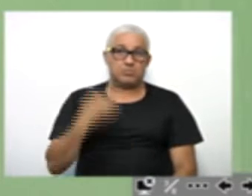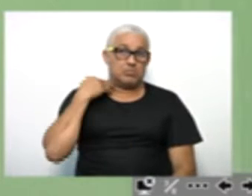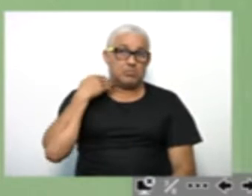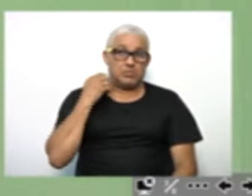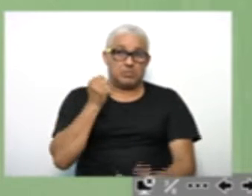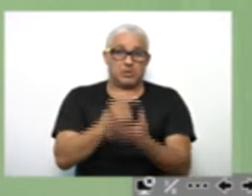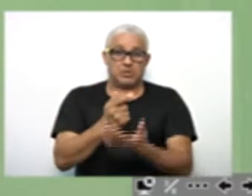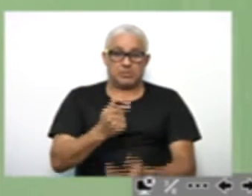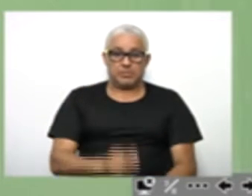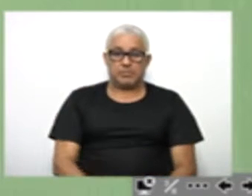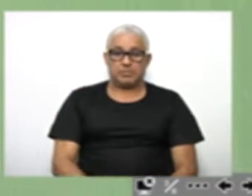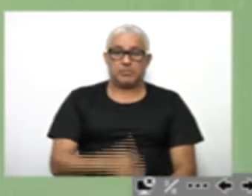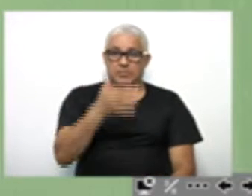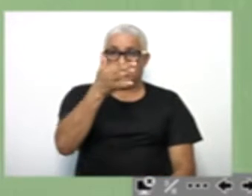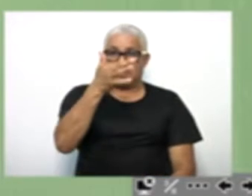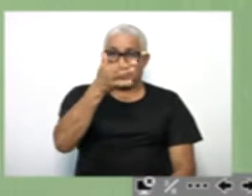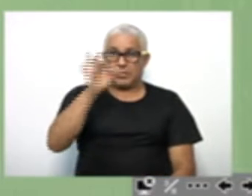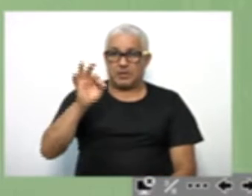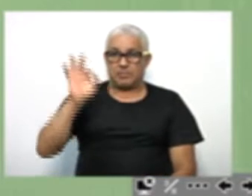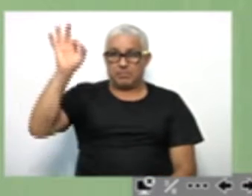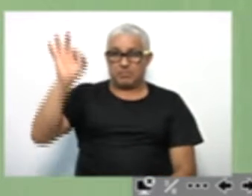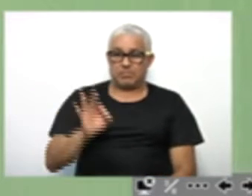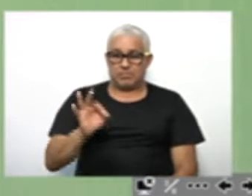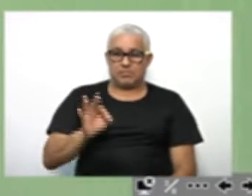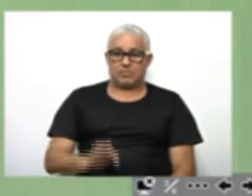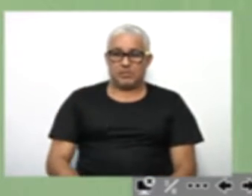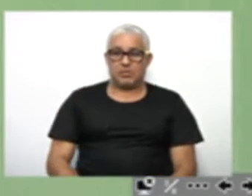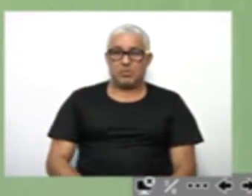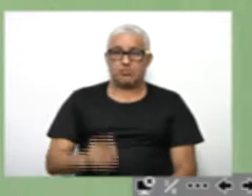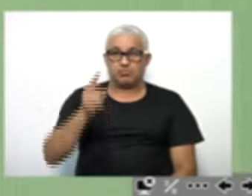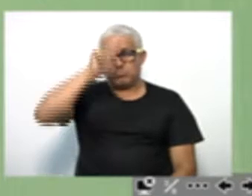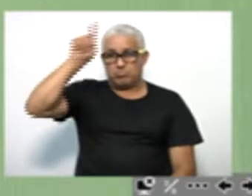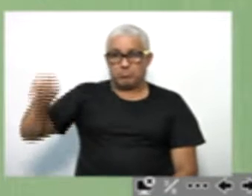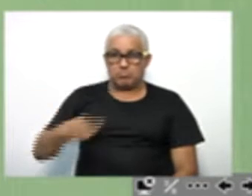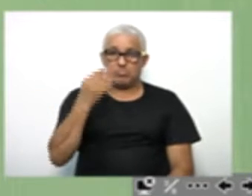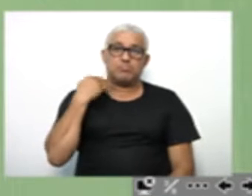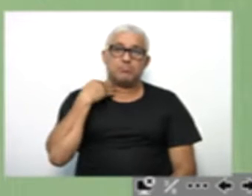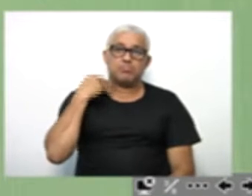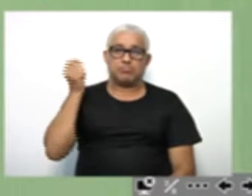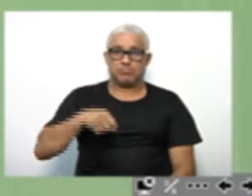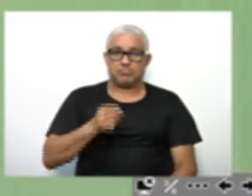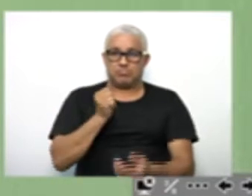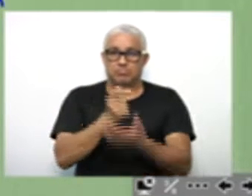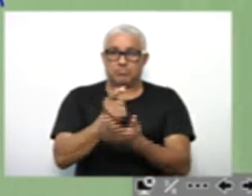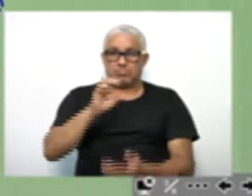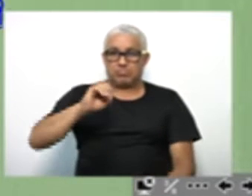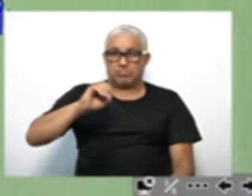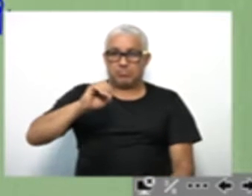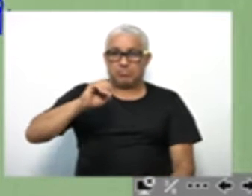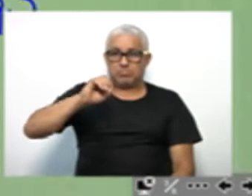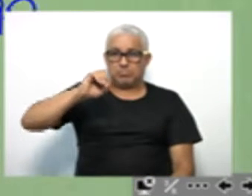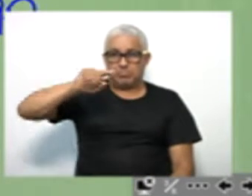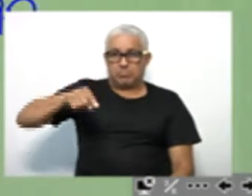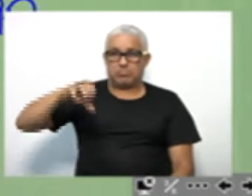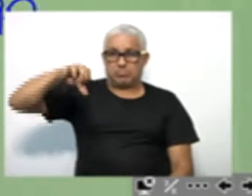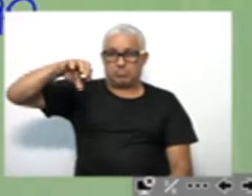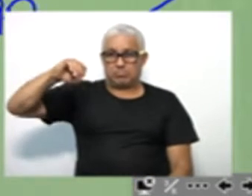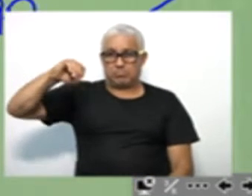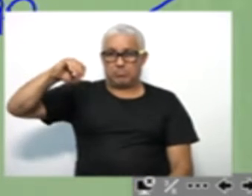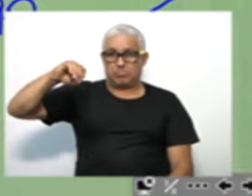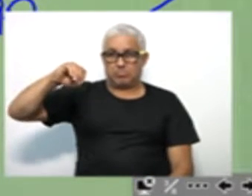ser 100% em cima de 0,95. Para 1 milhão o banco consegue pagar 0,90 do DI, então vai